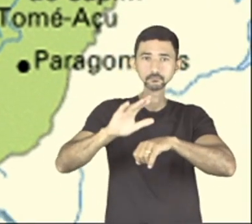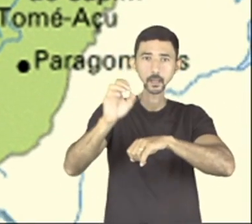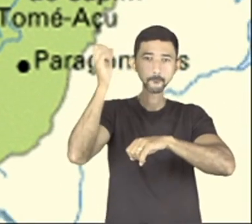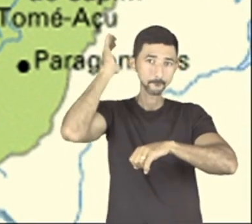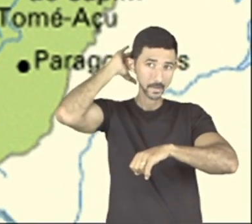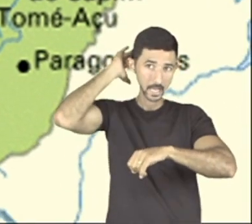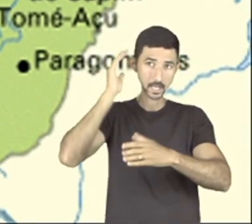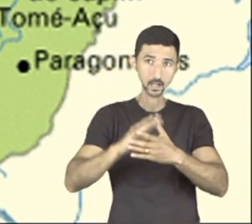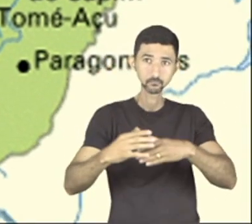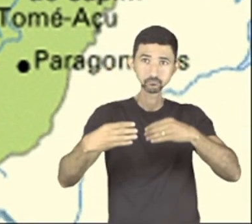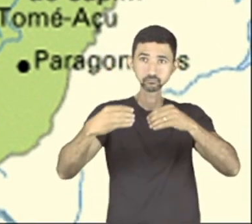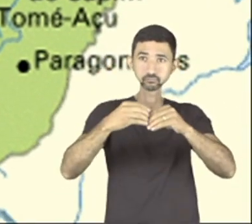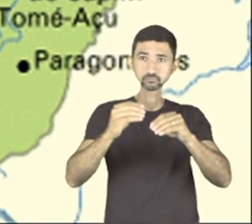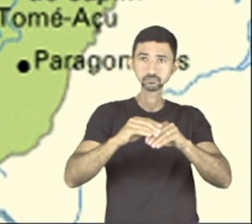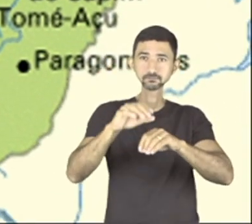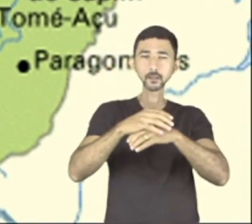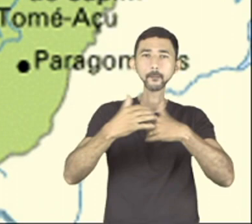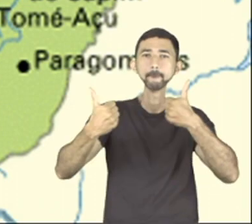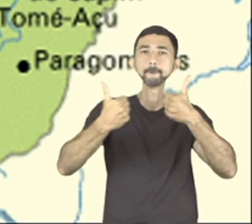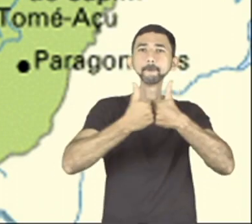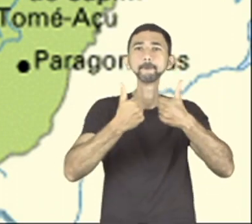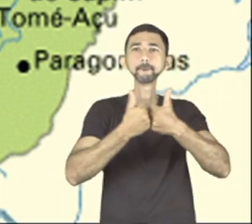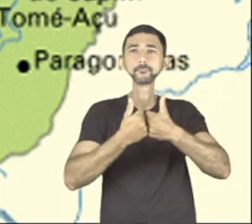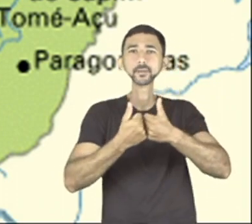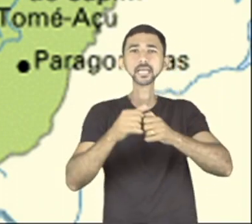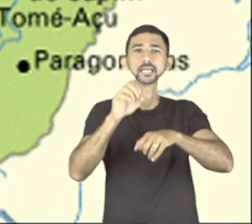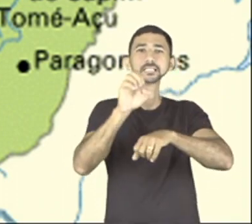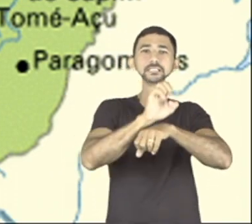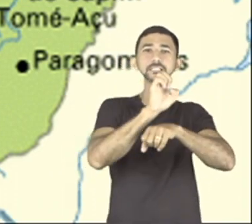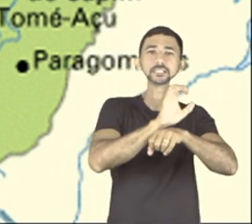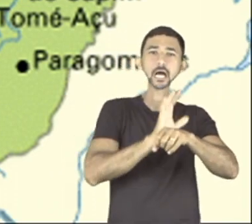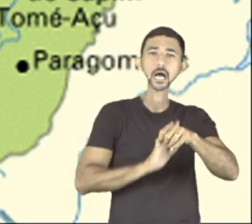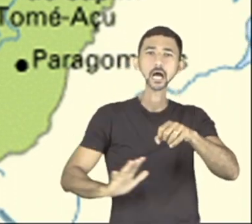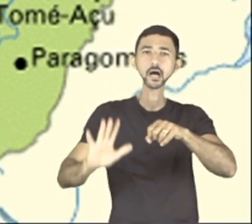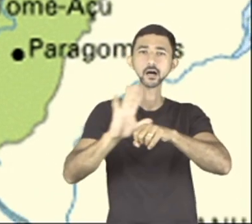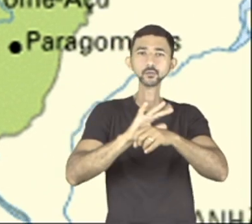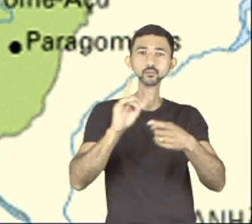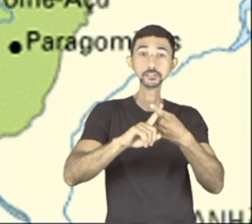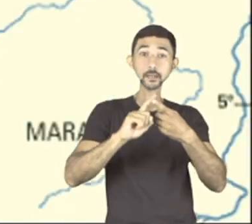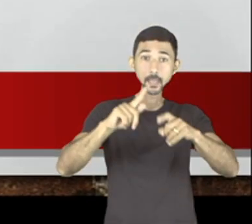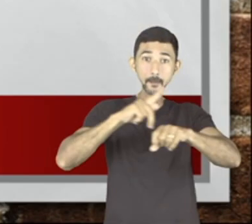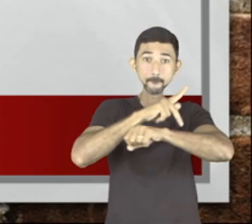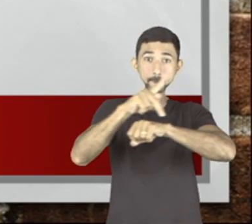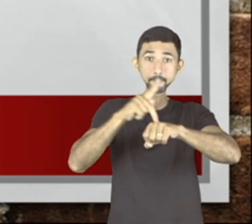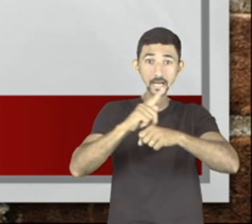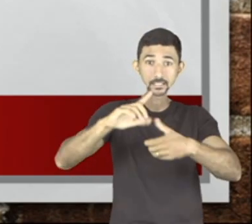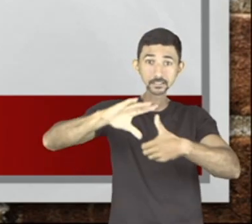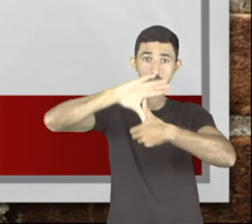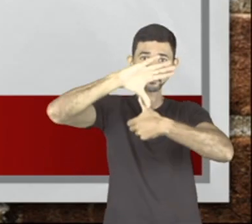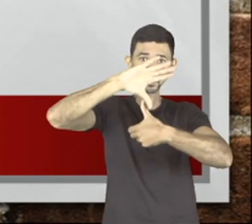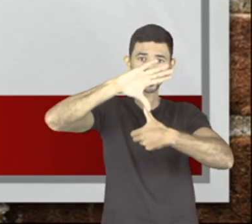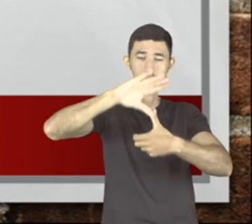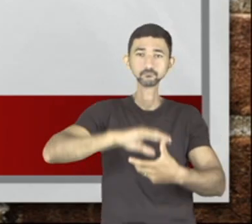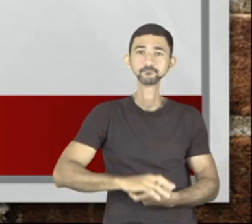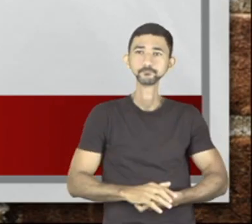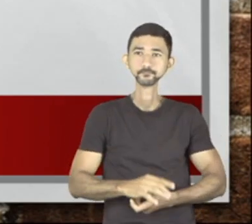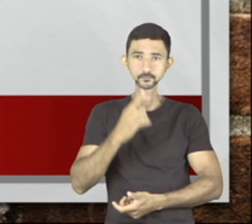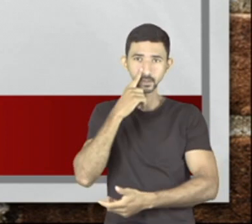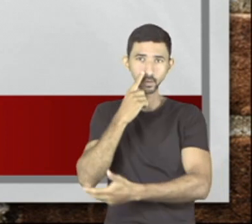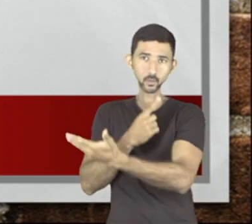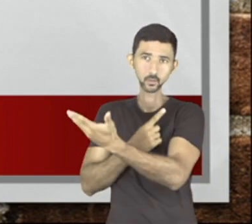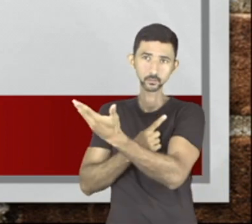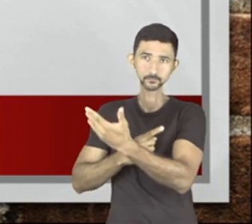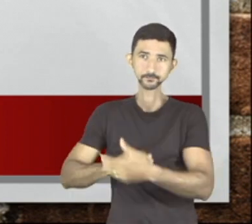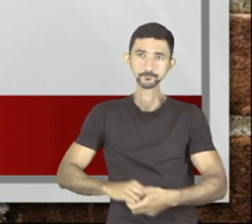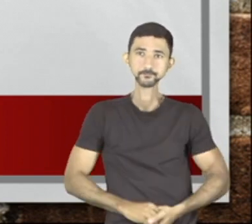faz fronteira e divisa com estados e fronteira com alguns países aqui da América do Sul. Então vamos diminuir o nosso mapa e vamos